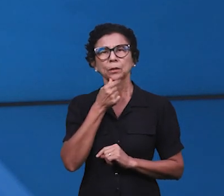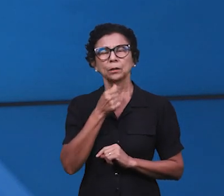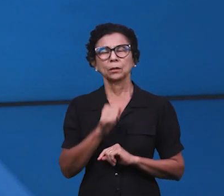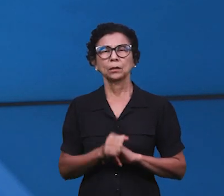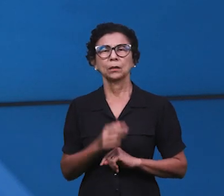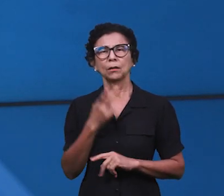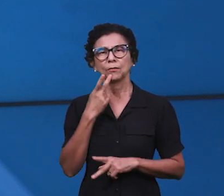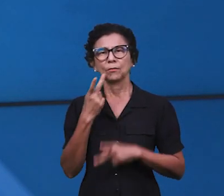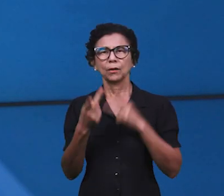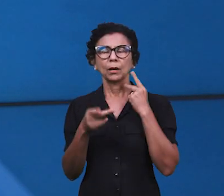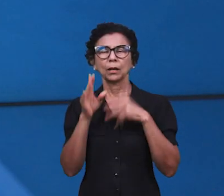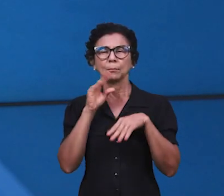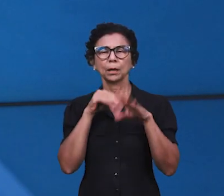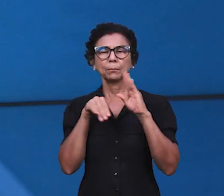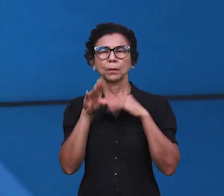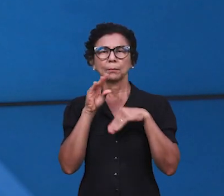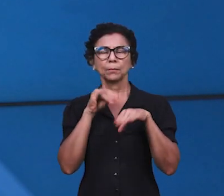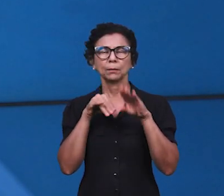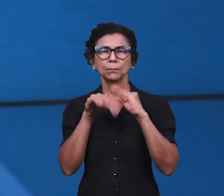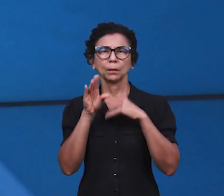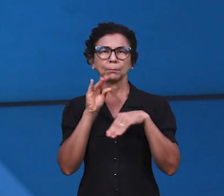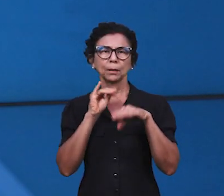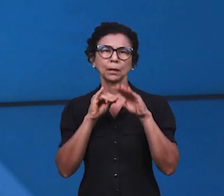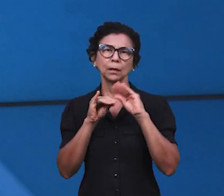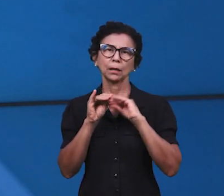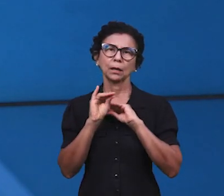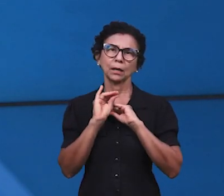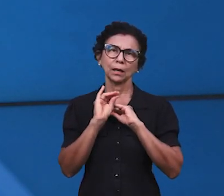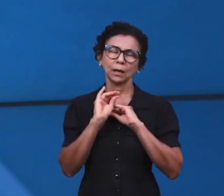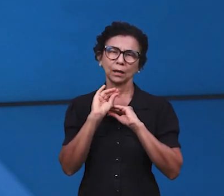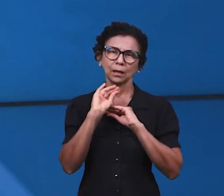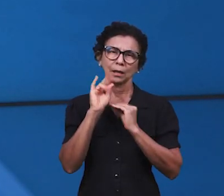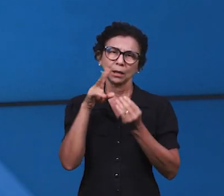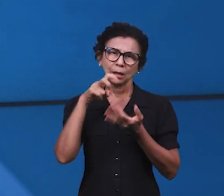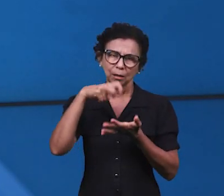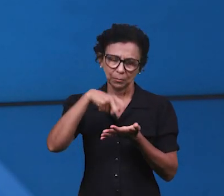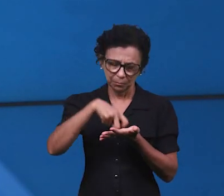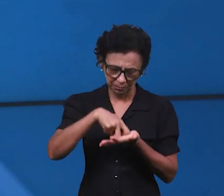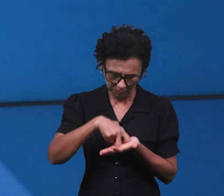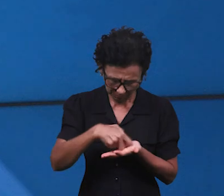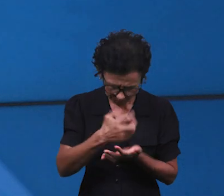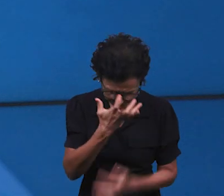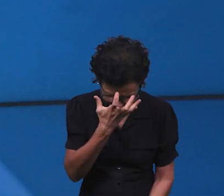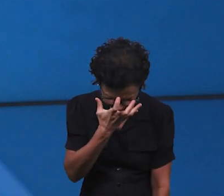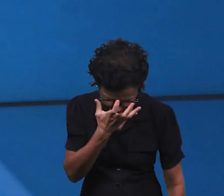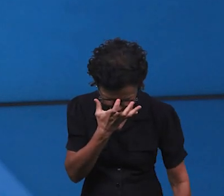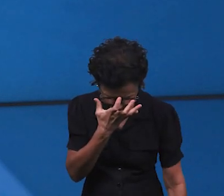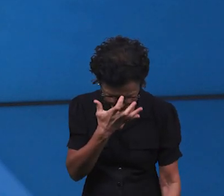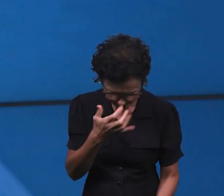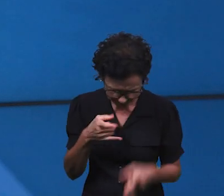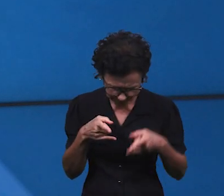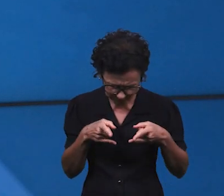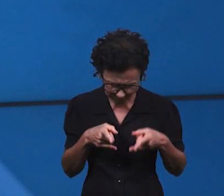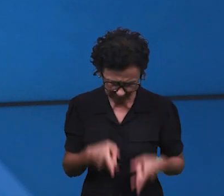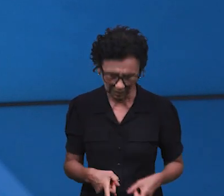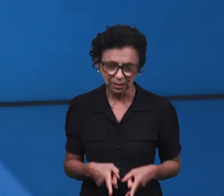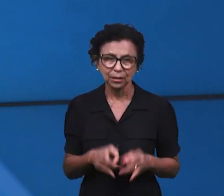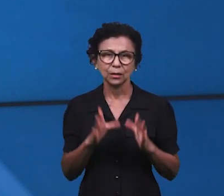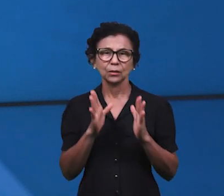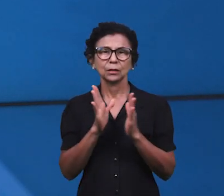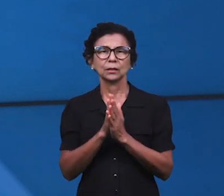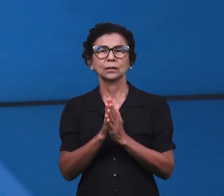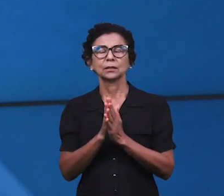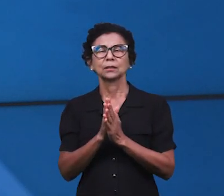está balbuciando, o rostinho dele ali colocado no pó, né? Ali na beira da cama, orando pela mãe,